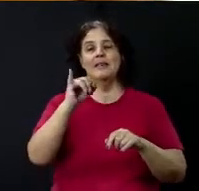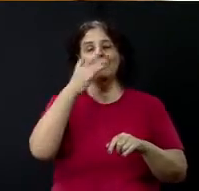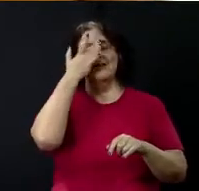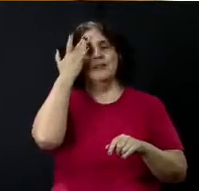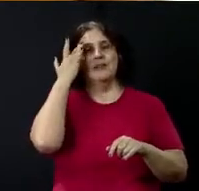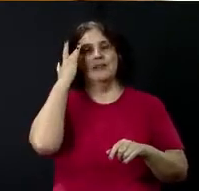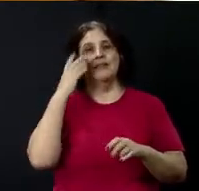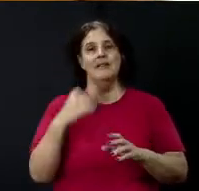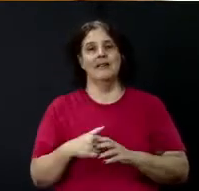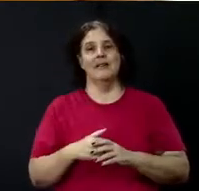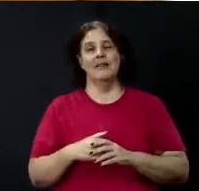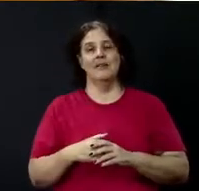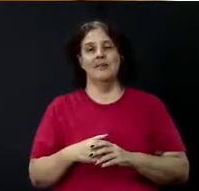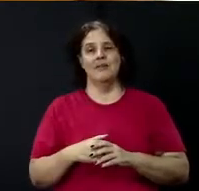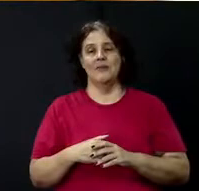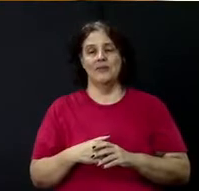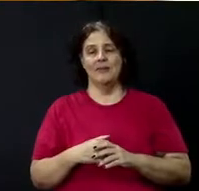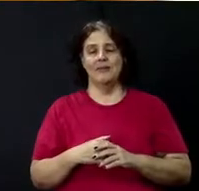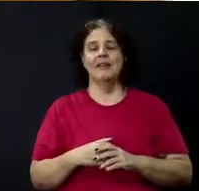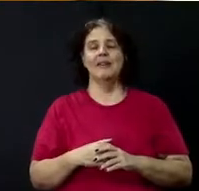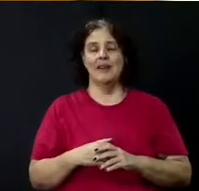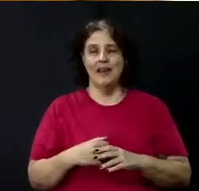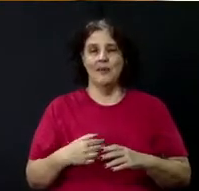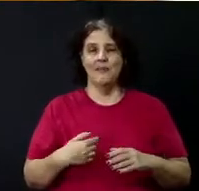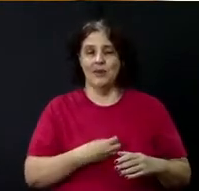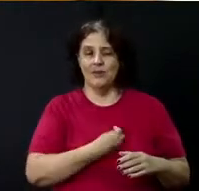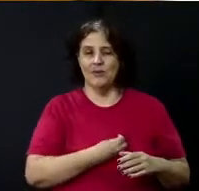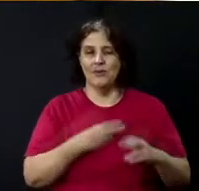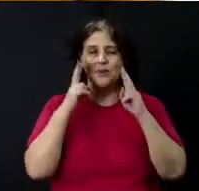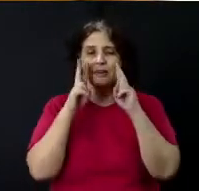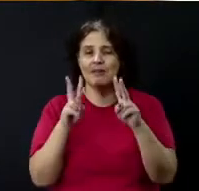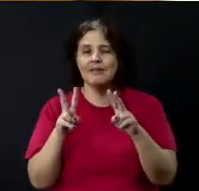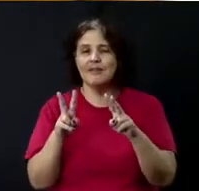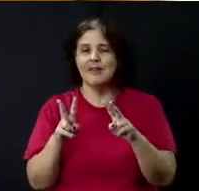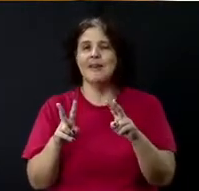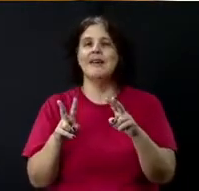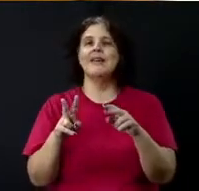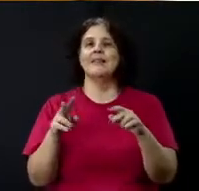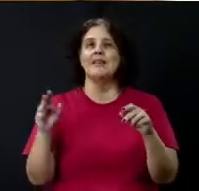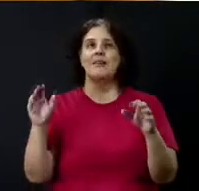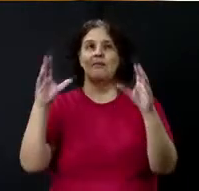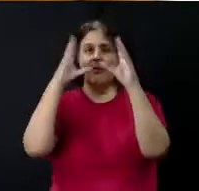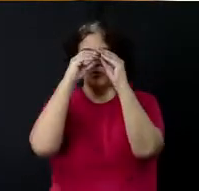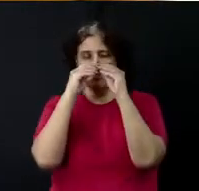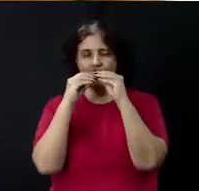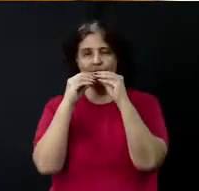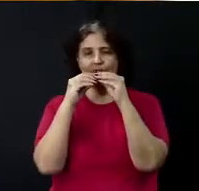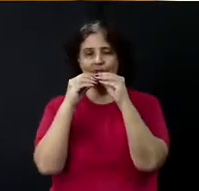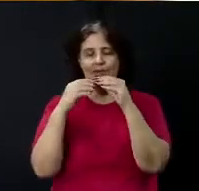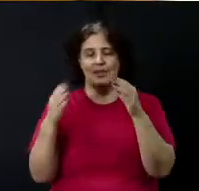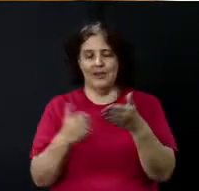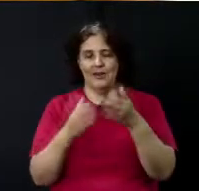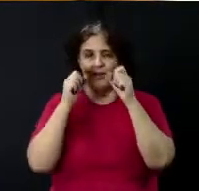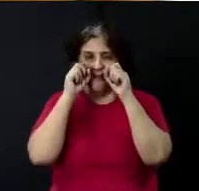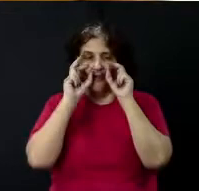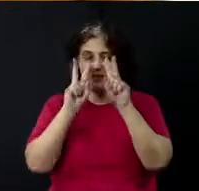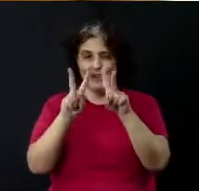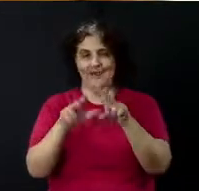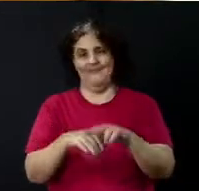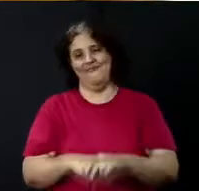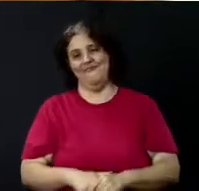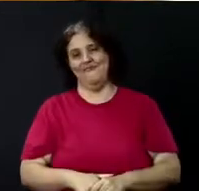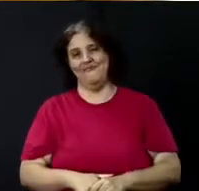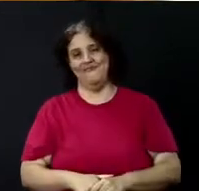mas andavam na escuridão. Já o tens visto, disse Jesus. Veja, ele era cego, mas agora não